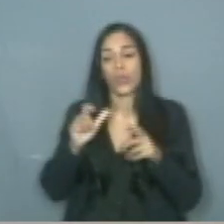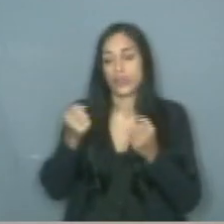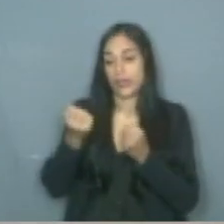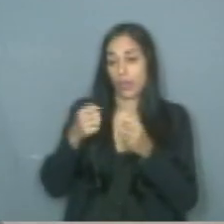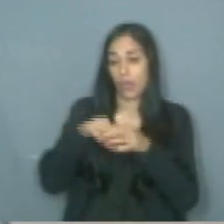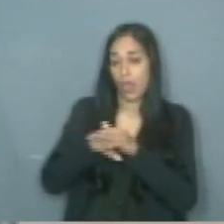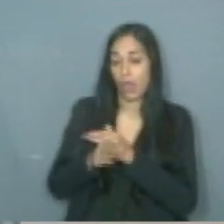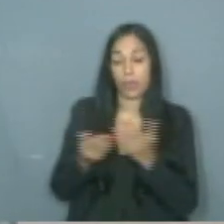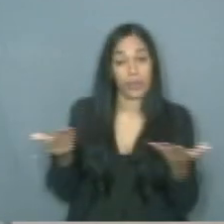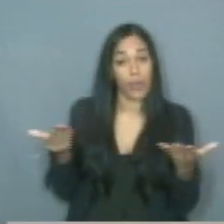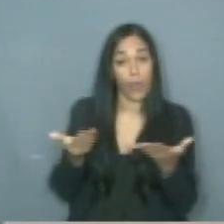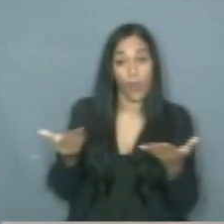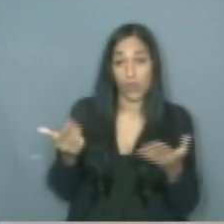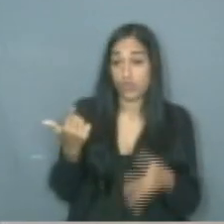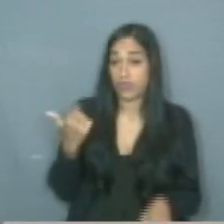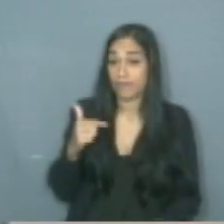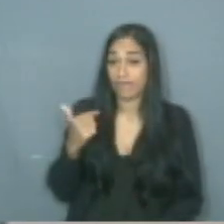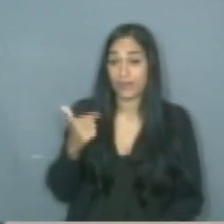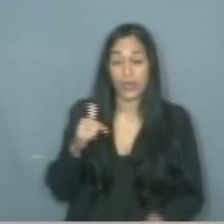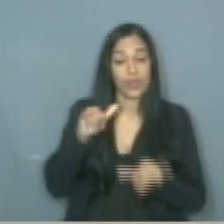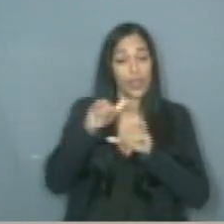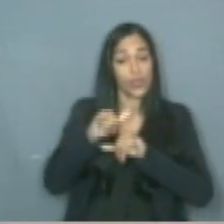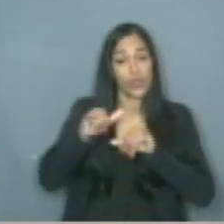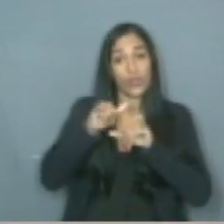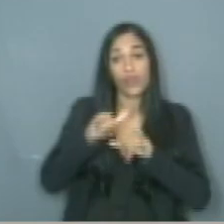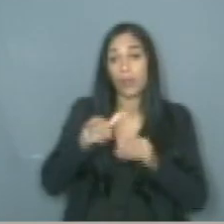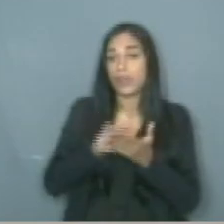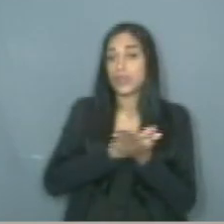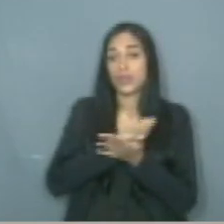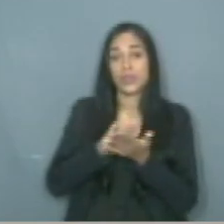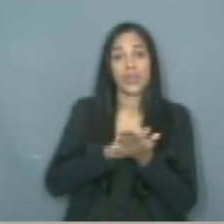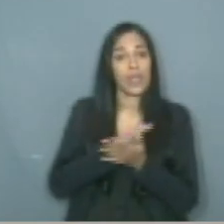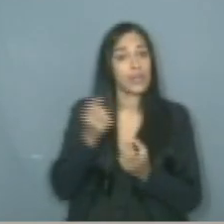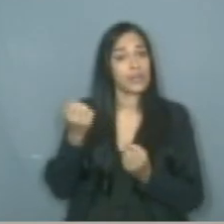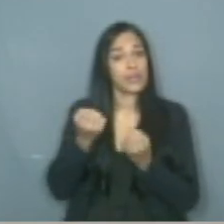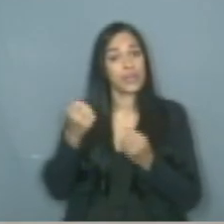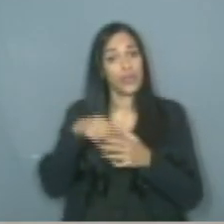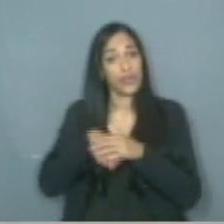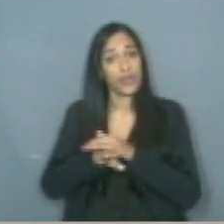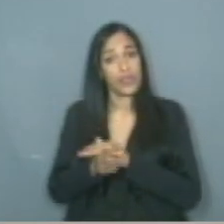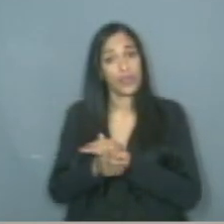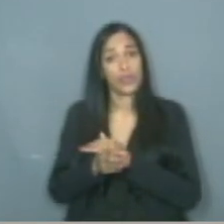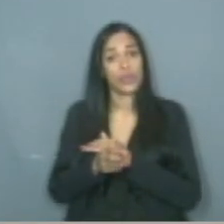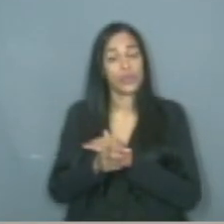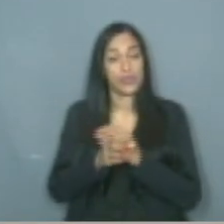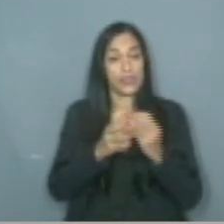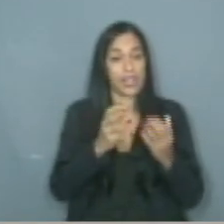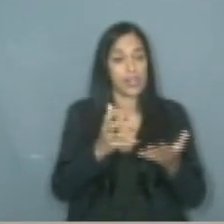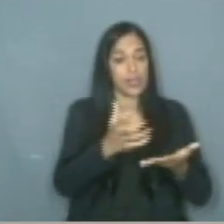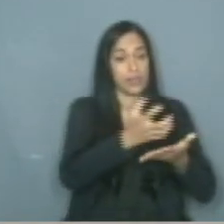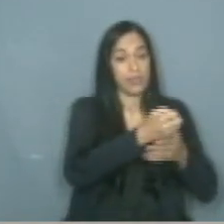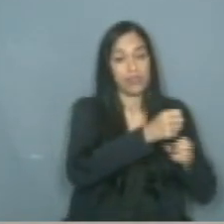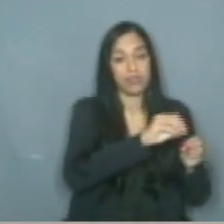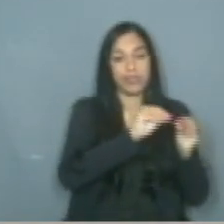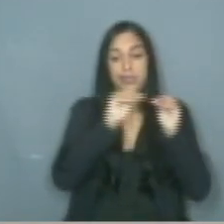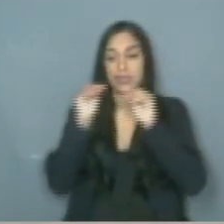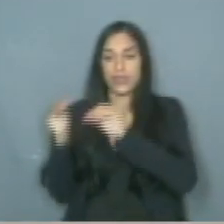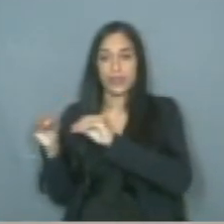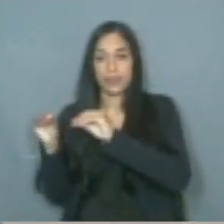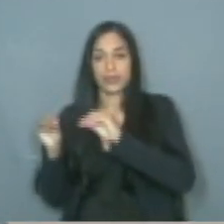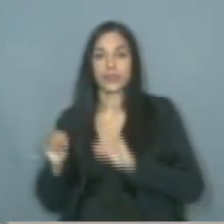porque hoje não existe nenhuma notificação de que o veículo está sendo rebocado. E para piorar,